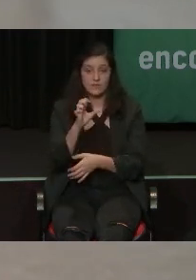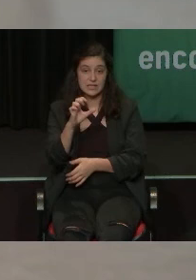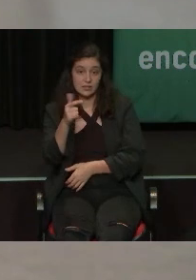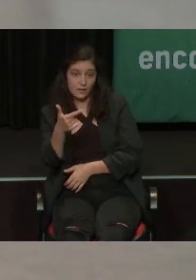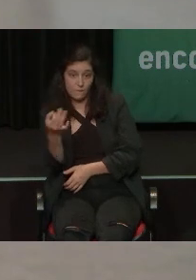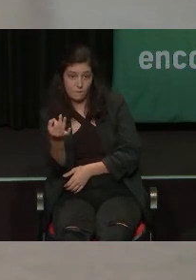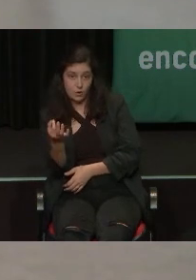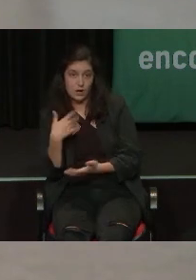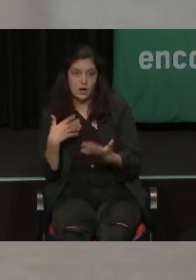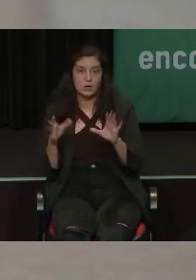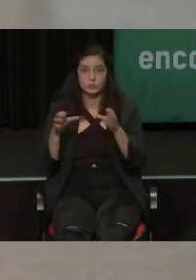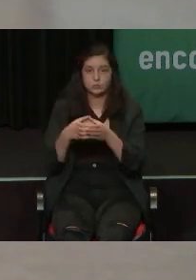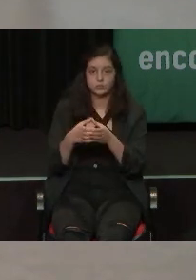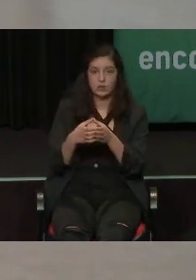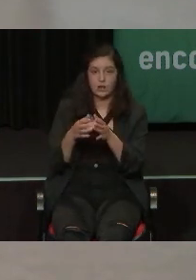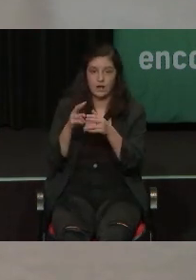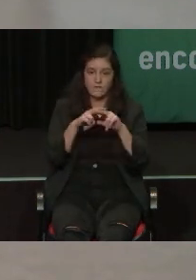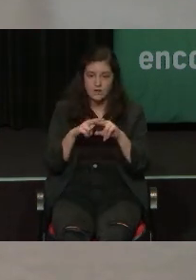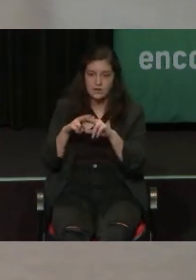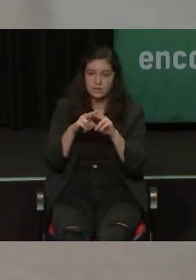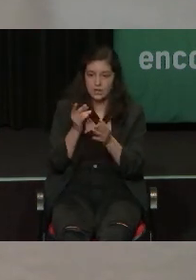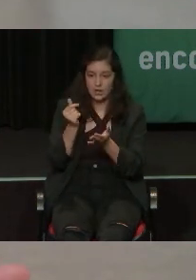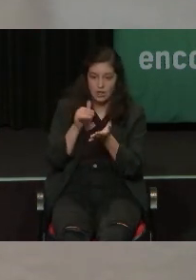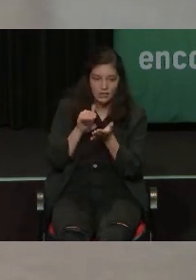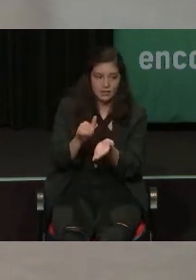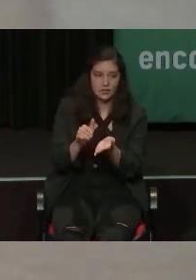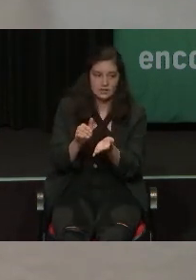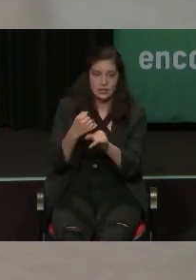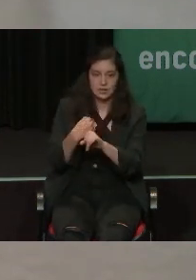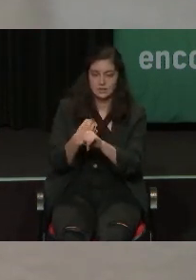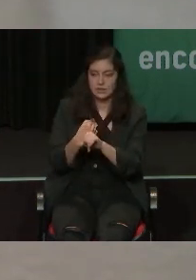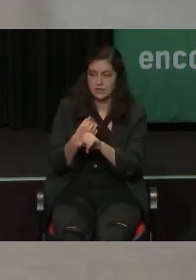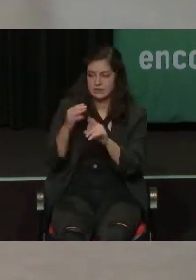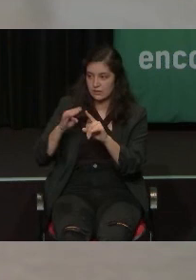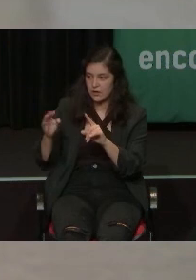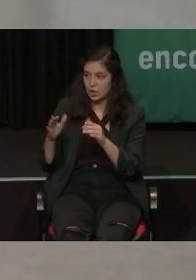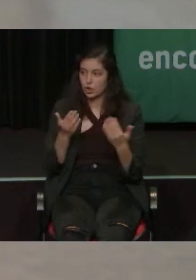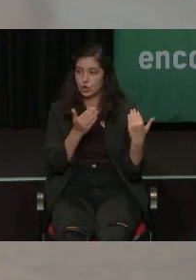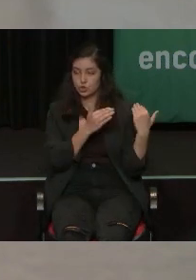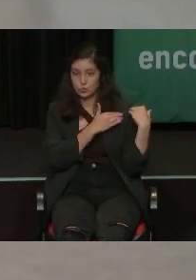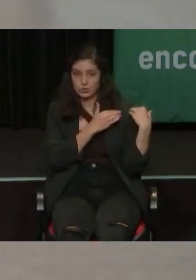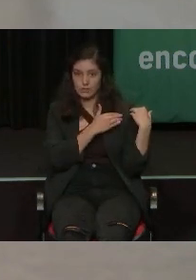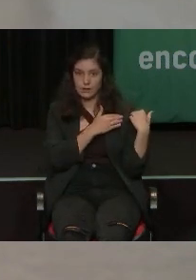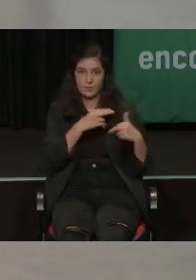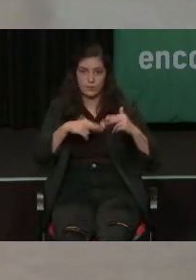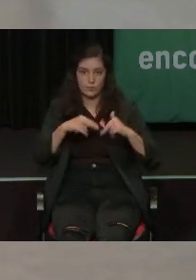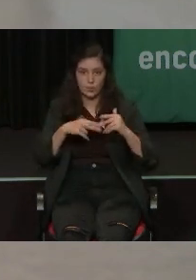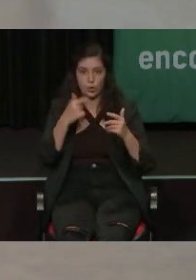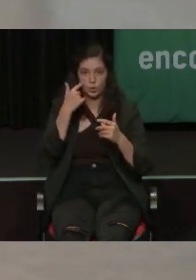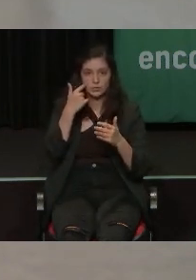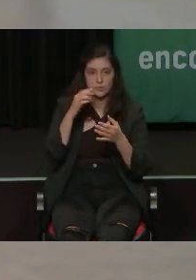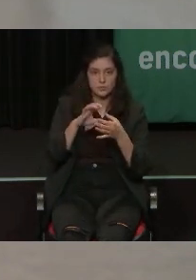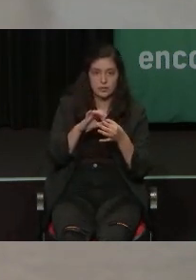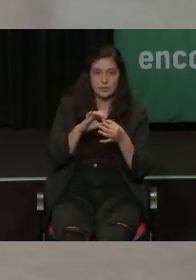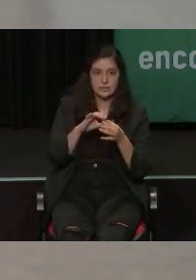a Agência Nacional da Avaliação e Financiamento da Atividade Científica, responsável pela construção do conhecimento sobre a